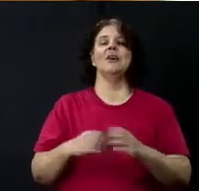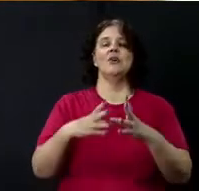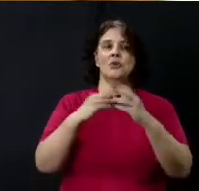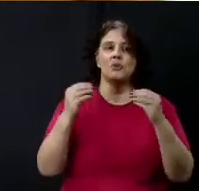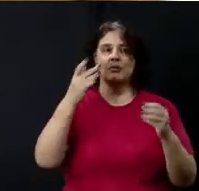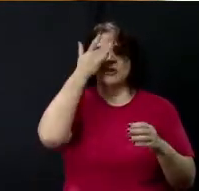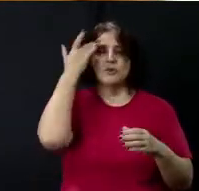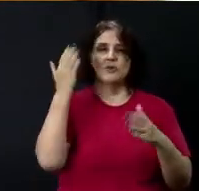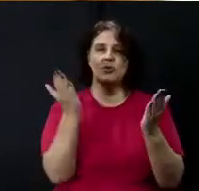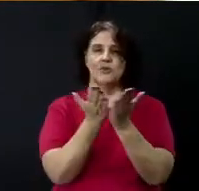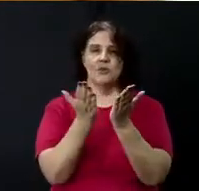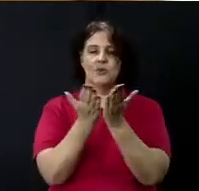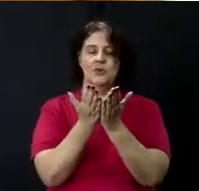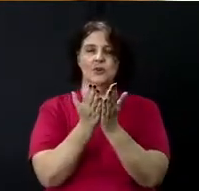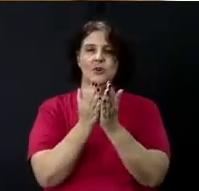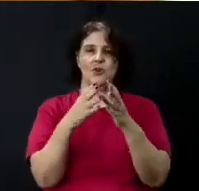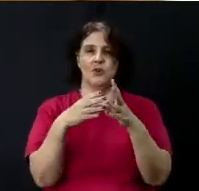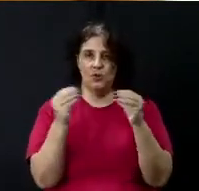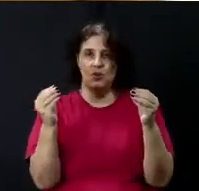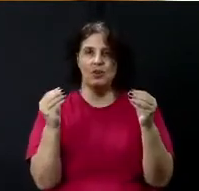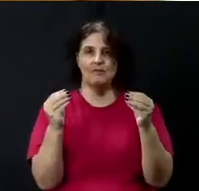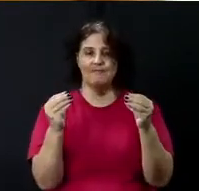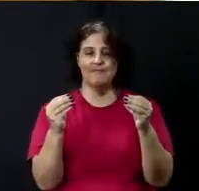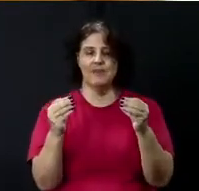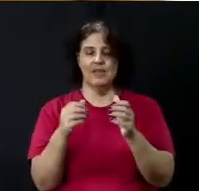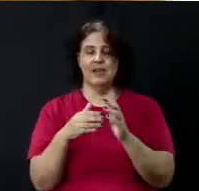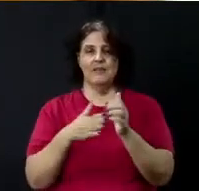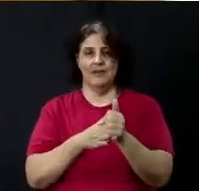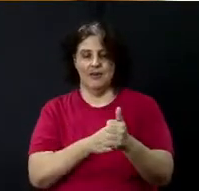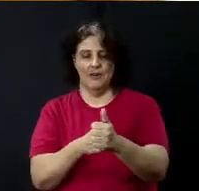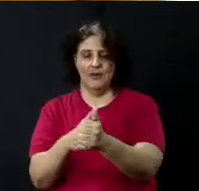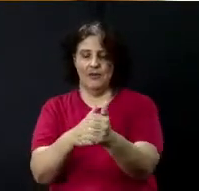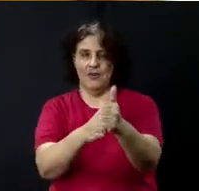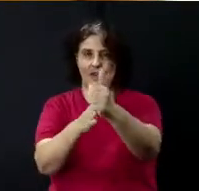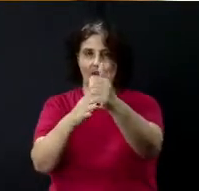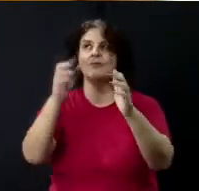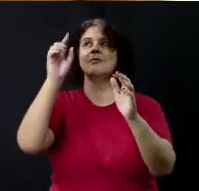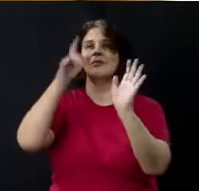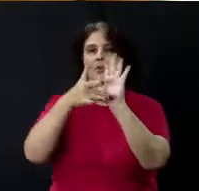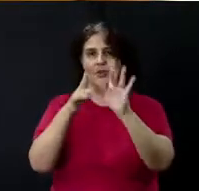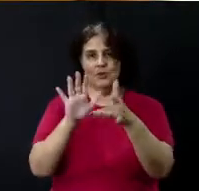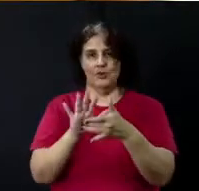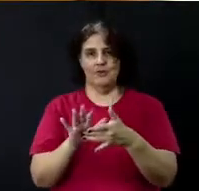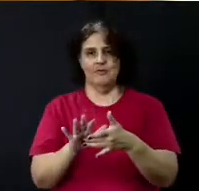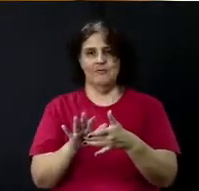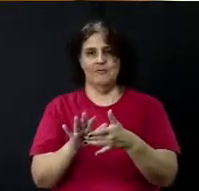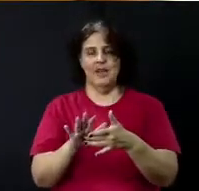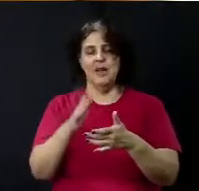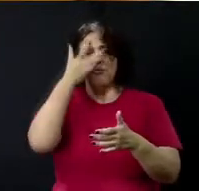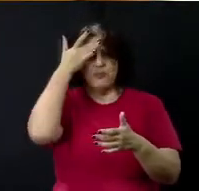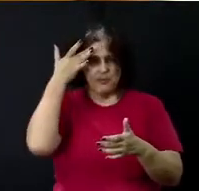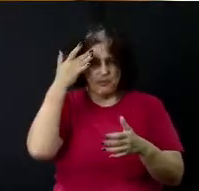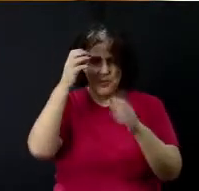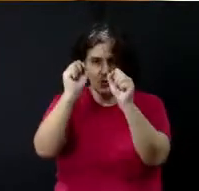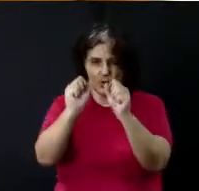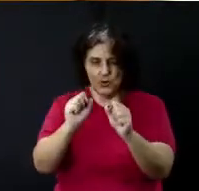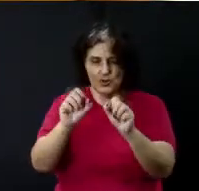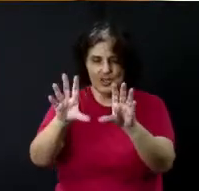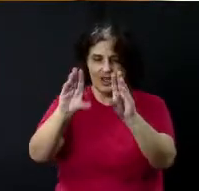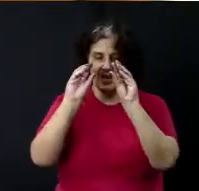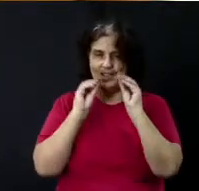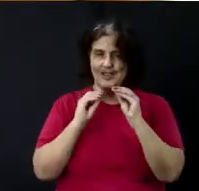ser governados por Cristo. Aqueles que receberam essa cura, não receberam só